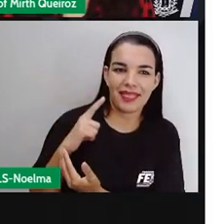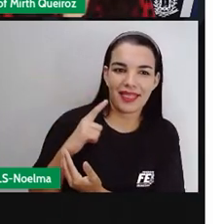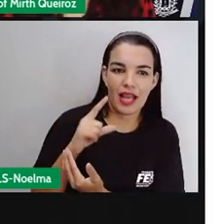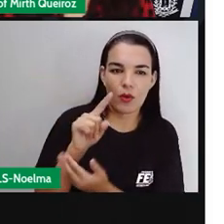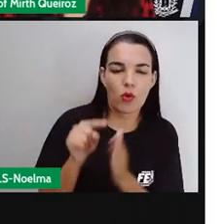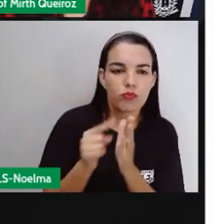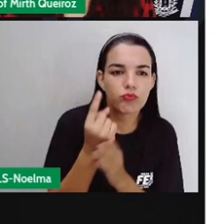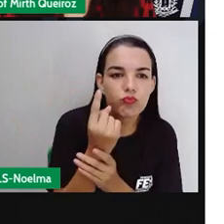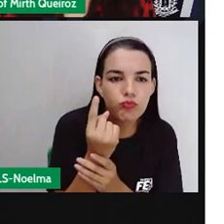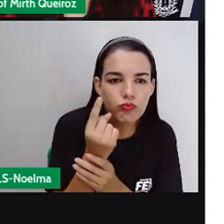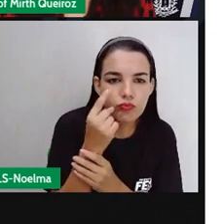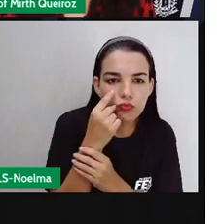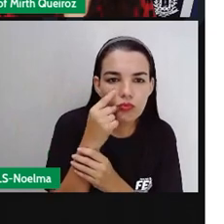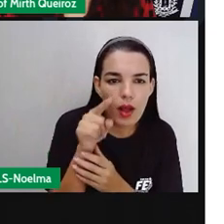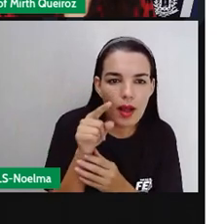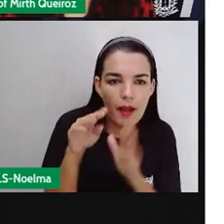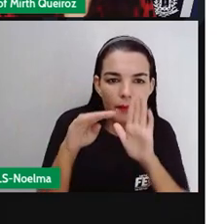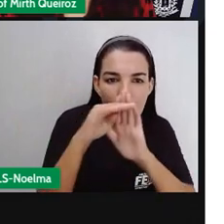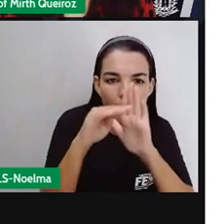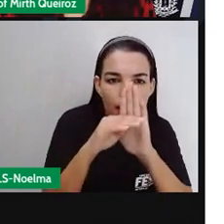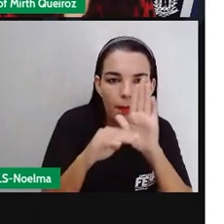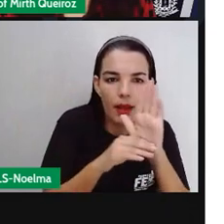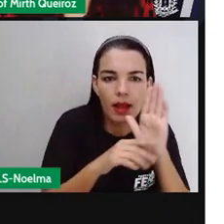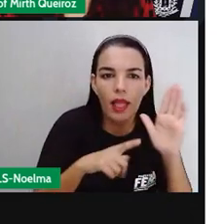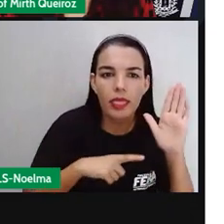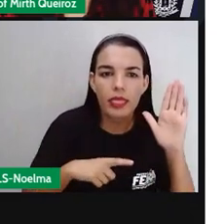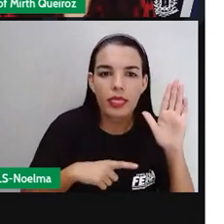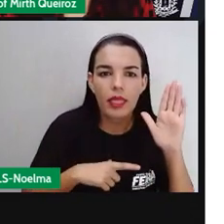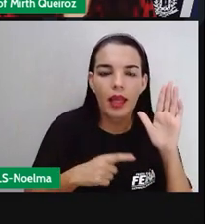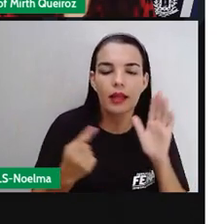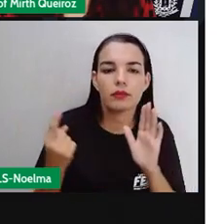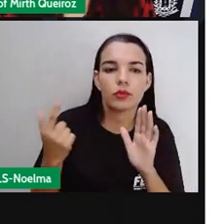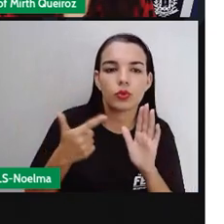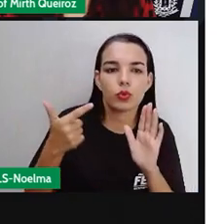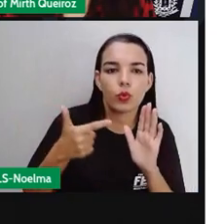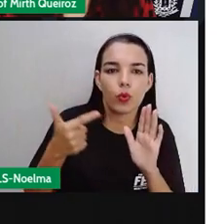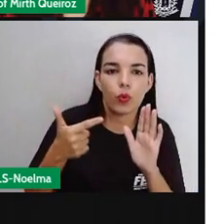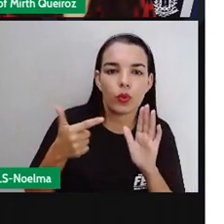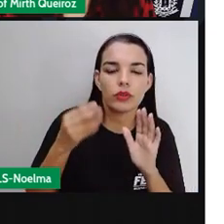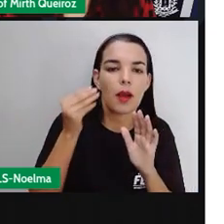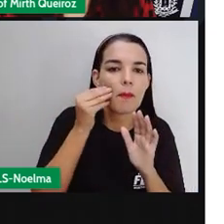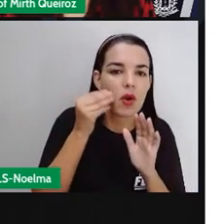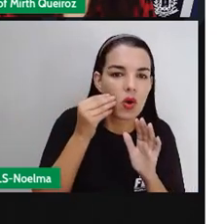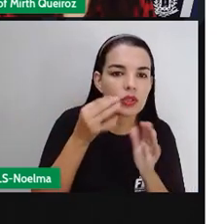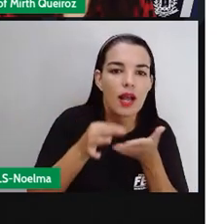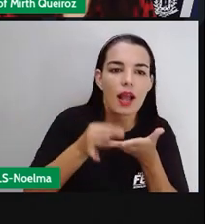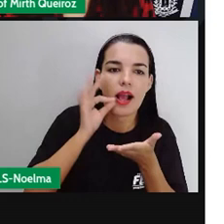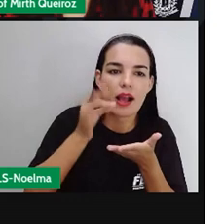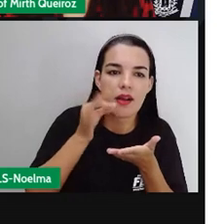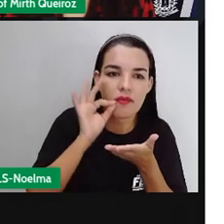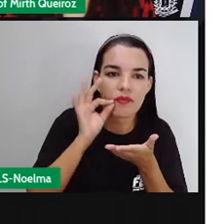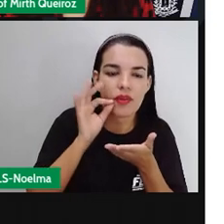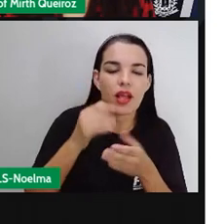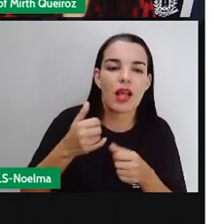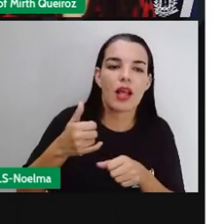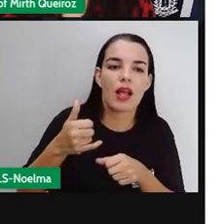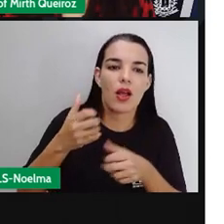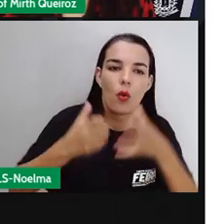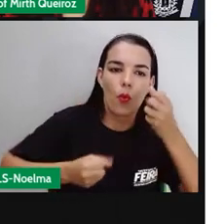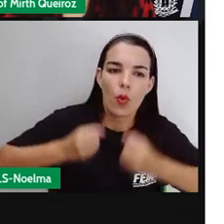1, onde a gente tem múltiplas fases, né? A bebida 2 aqui também, nós temos várias fases aqui, o